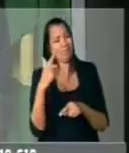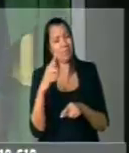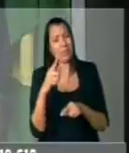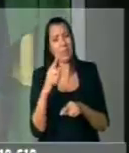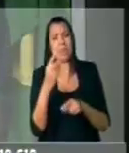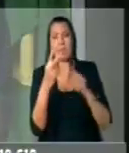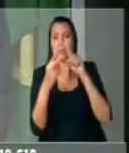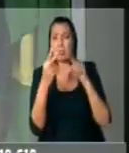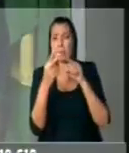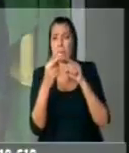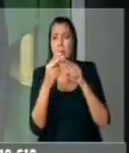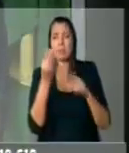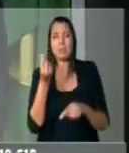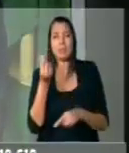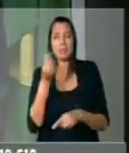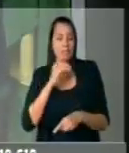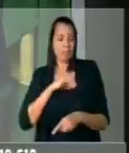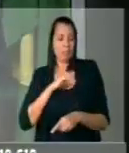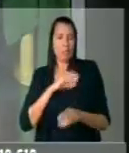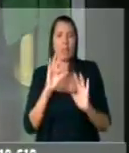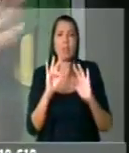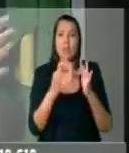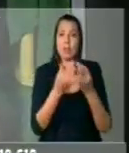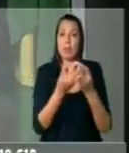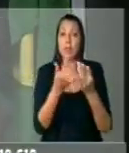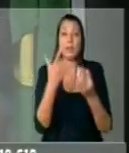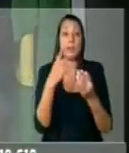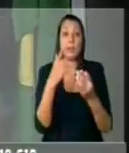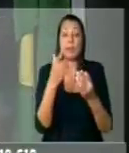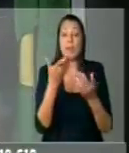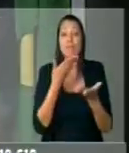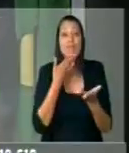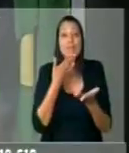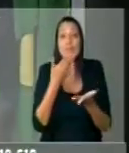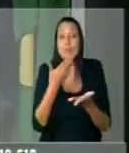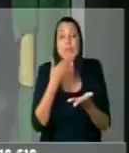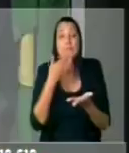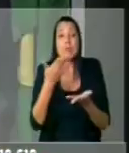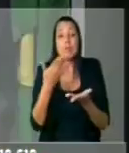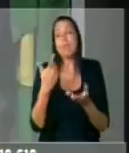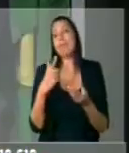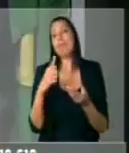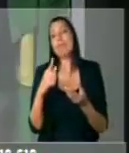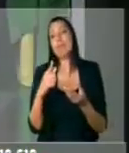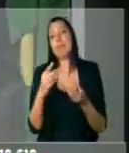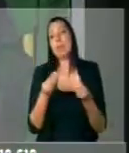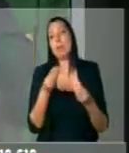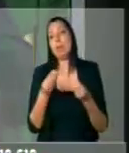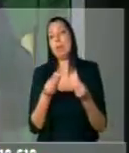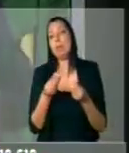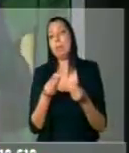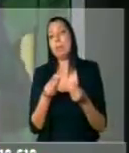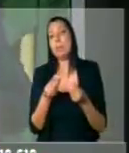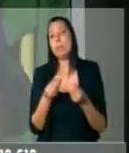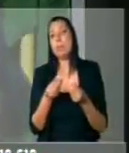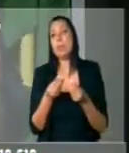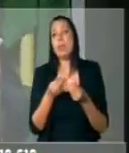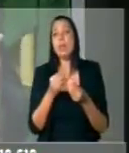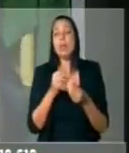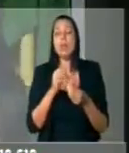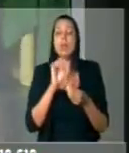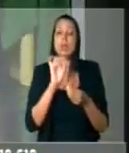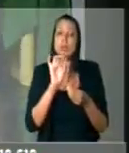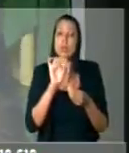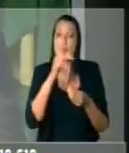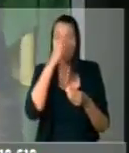família. Aliás, nem para tomar emprestado não tem, a não ser que os que estão